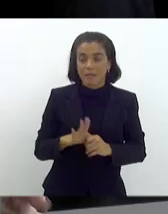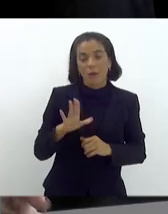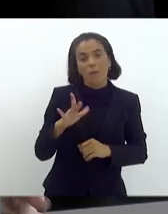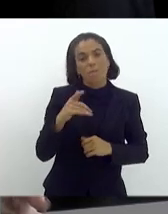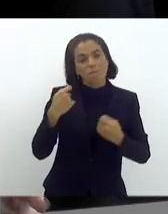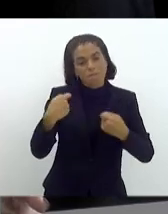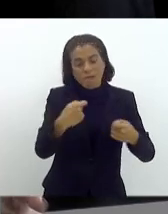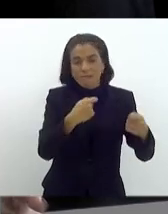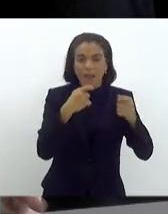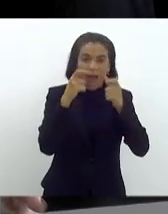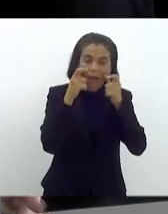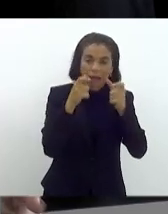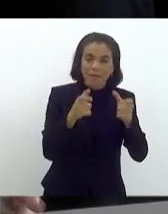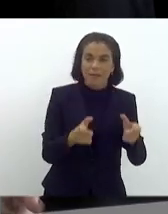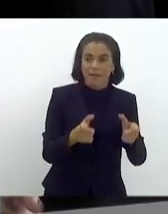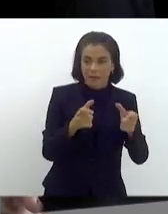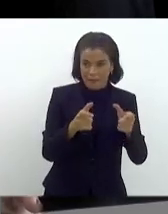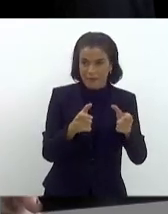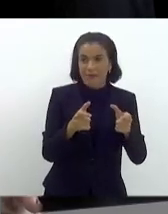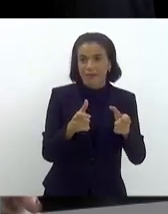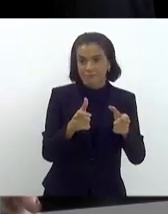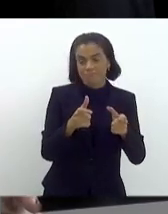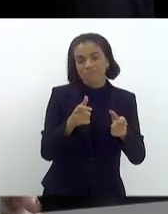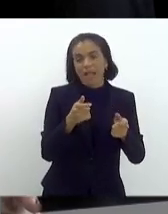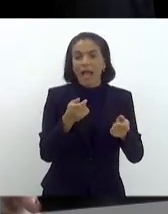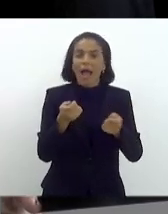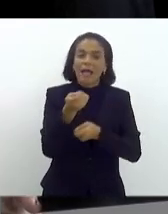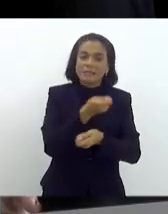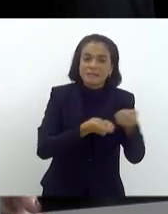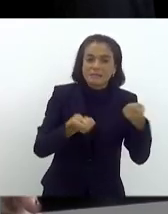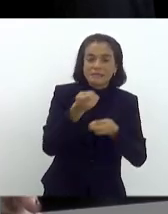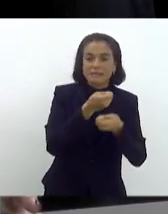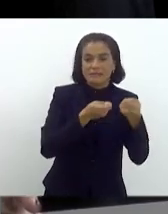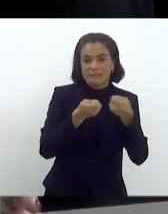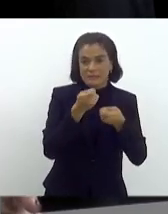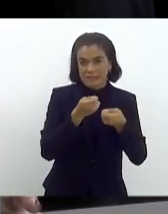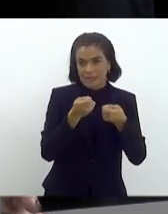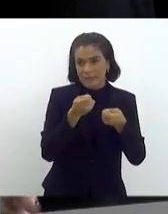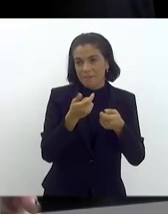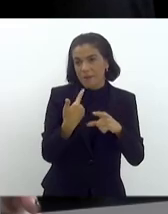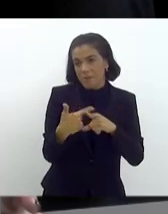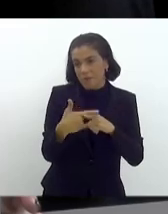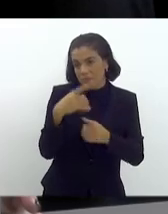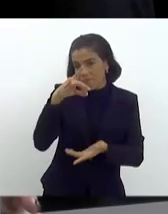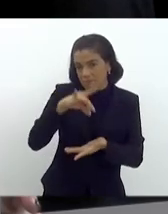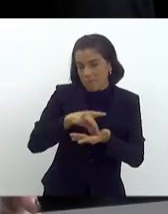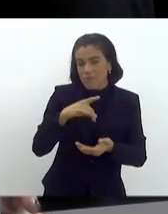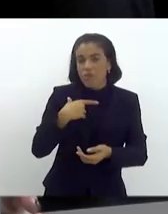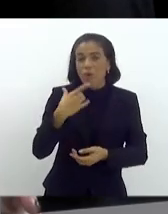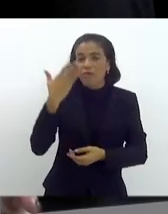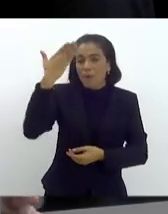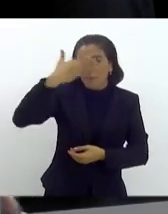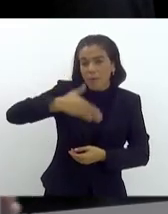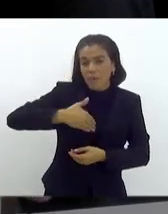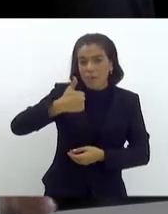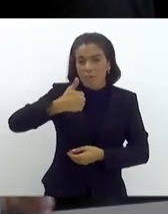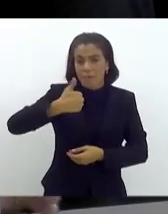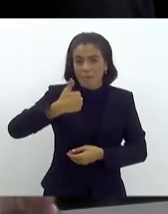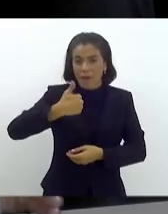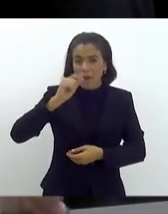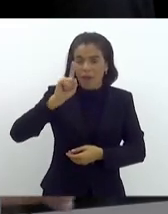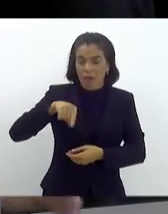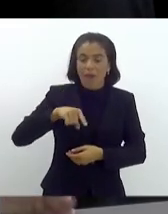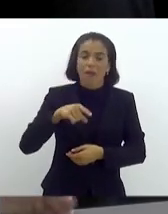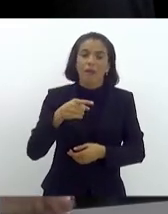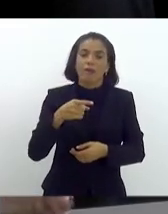muito atenta a essas possibilidades de manipulação Porque de fato só o que vai determinar Primeiro vai ter que ter um